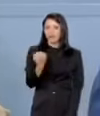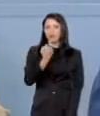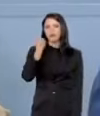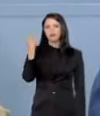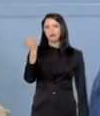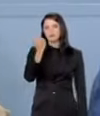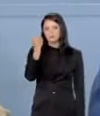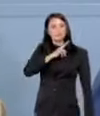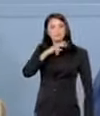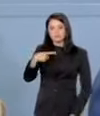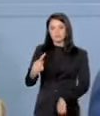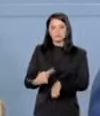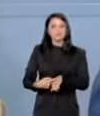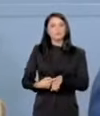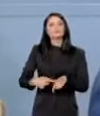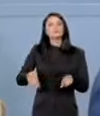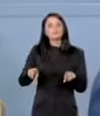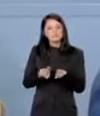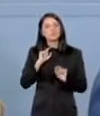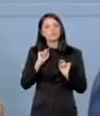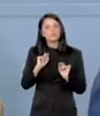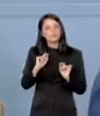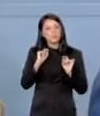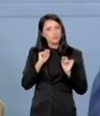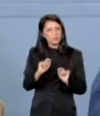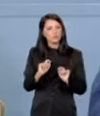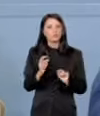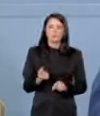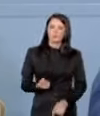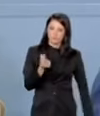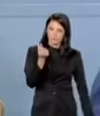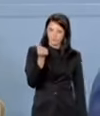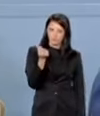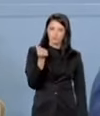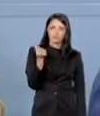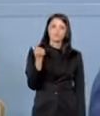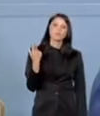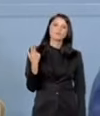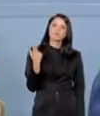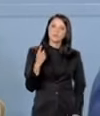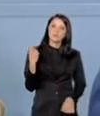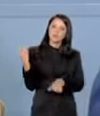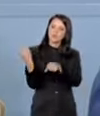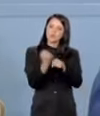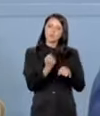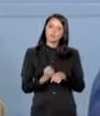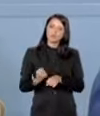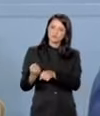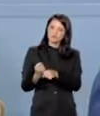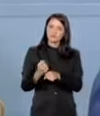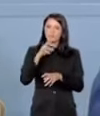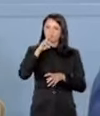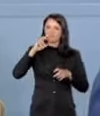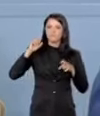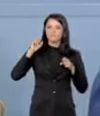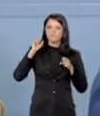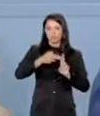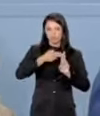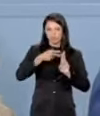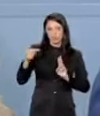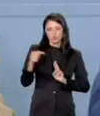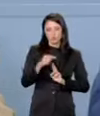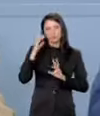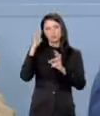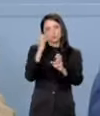R$ 56 milhões e R$ 652 mil. Além disso, nós estamos também com recursos que são de reconstrução e fortalecimento do SUS,